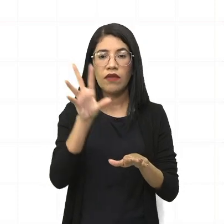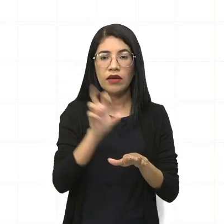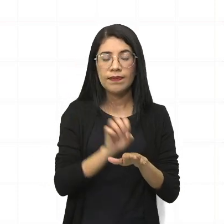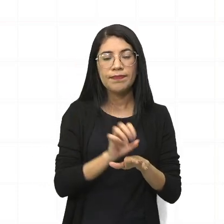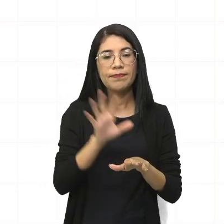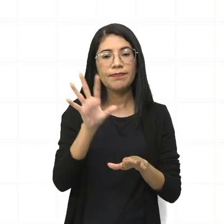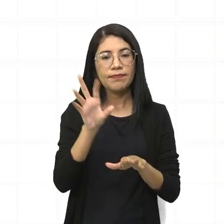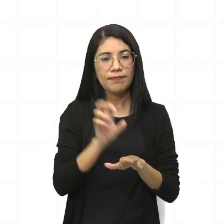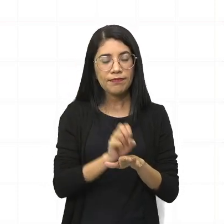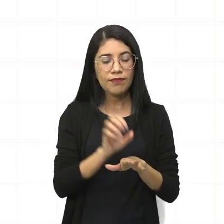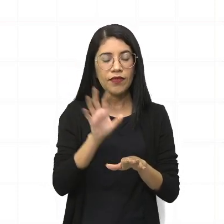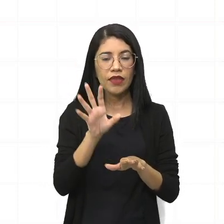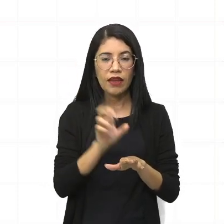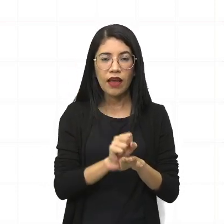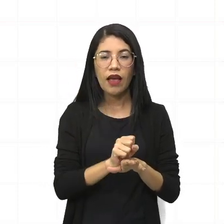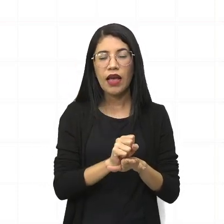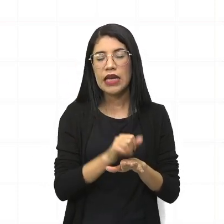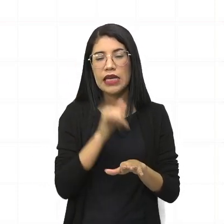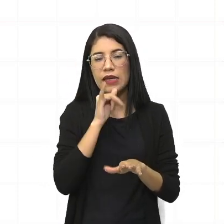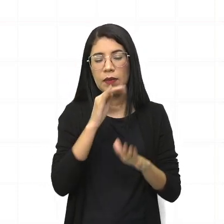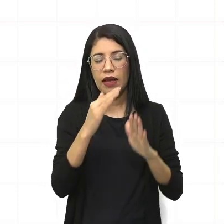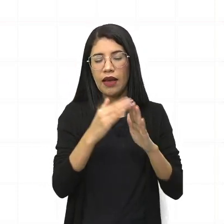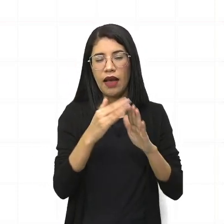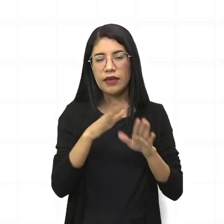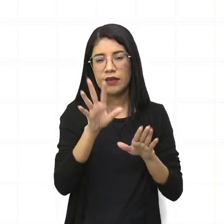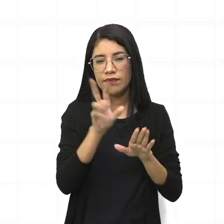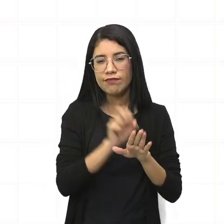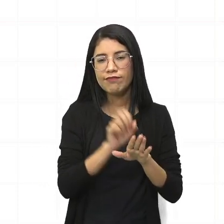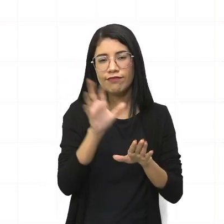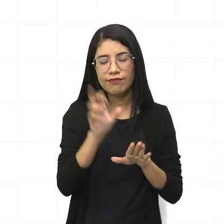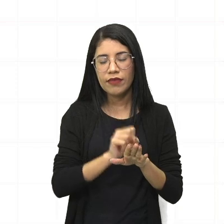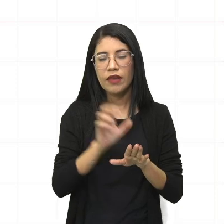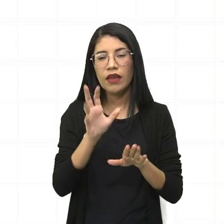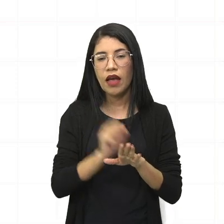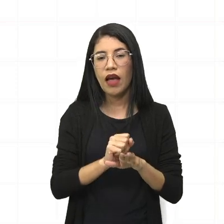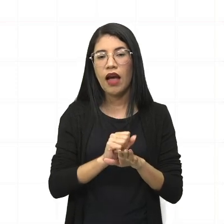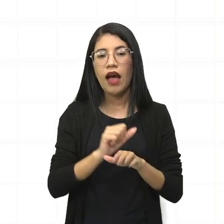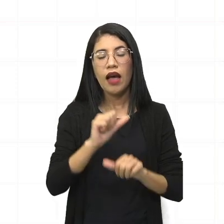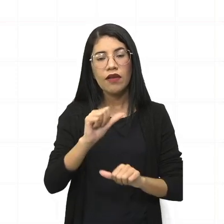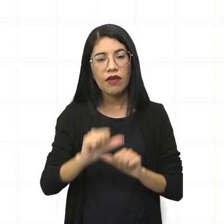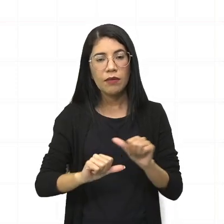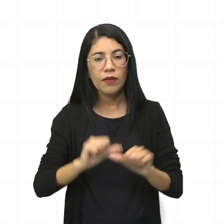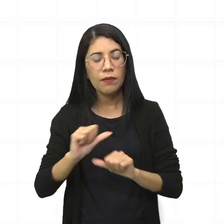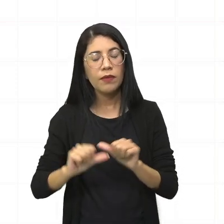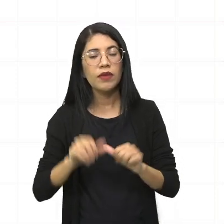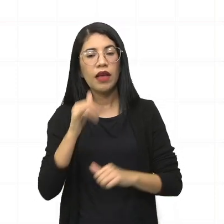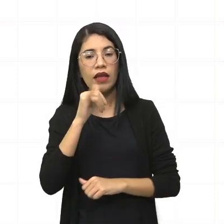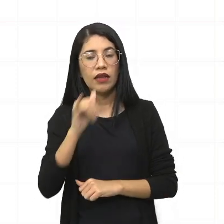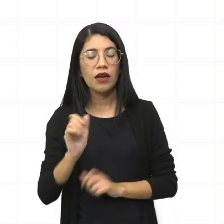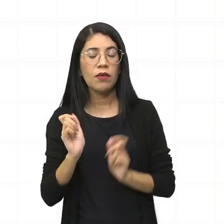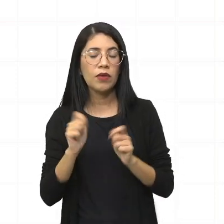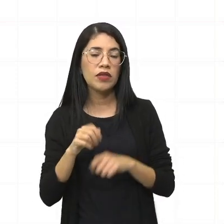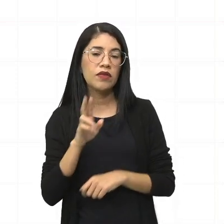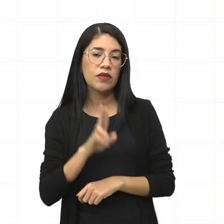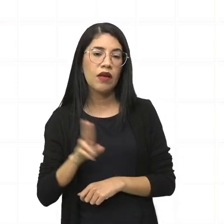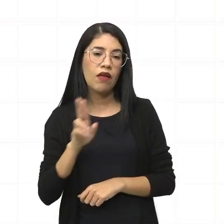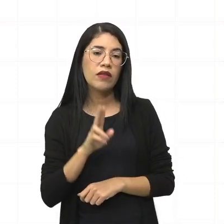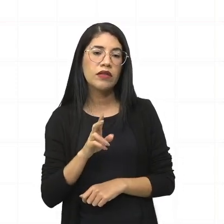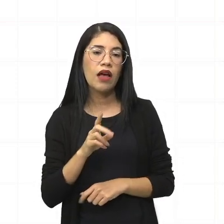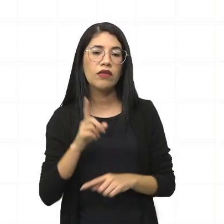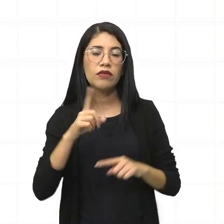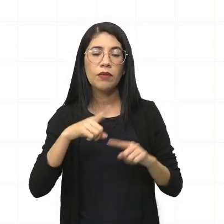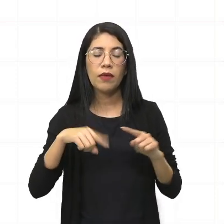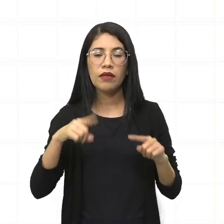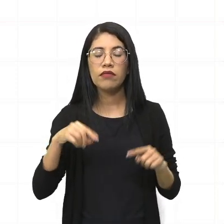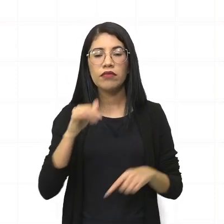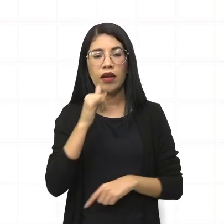que estão instalados ali num telhado de uma casa, por exemplo, ele vai gerar eletricidade para alimentar os aparelhos, né,